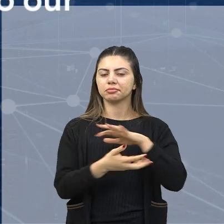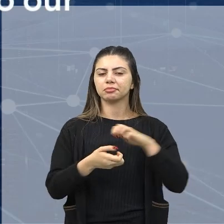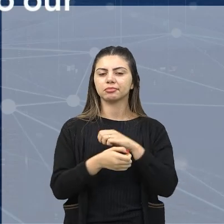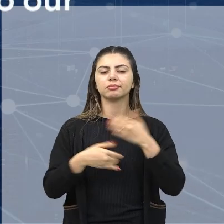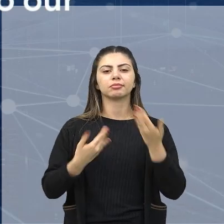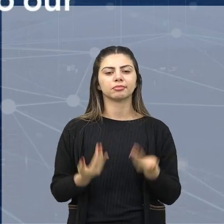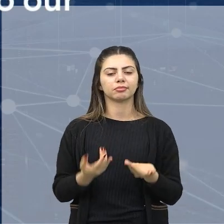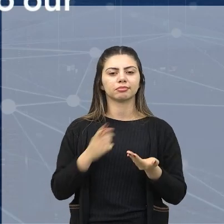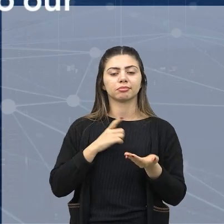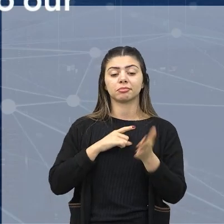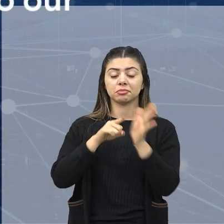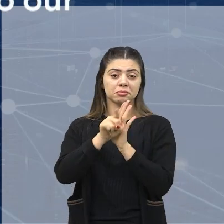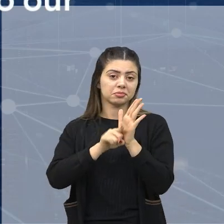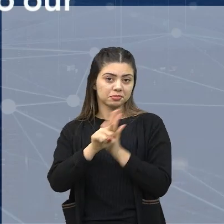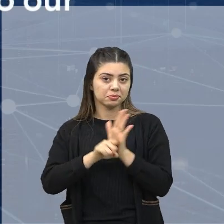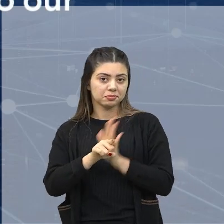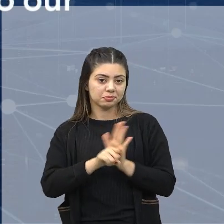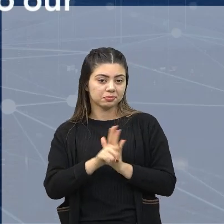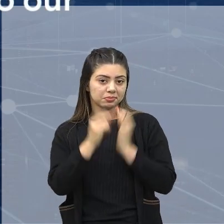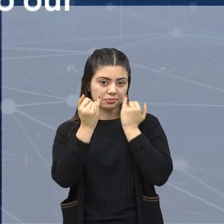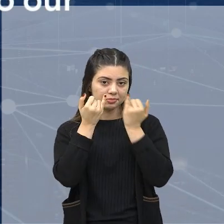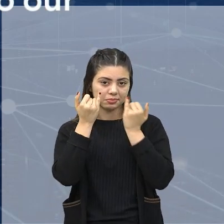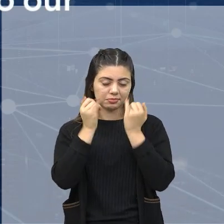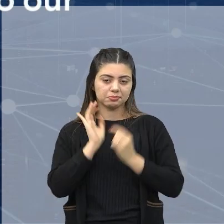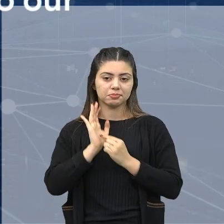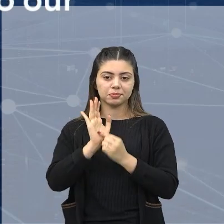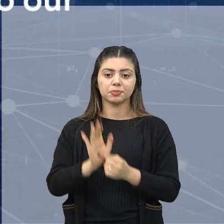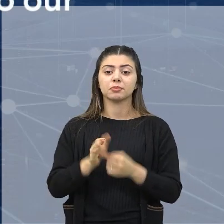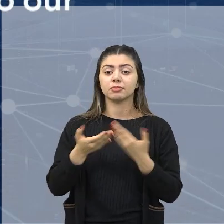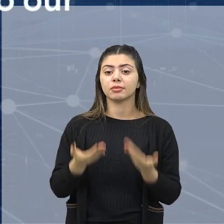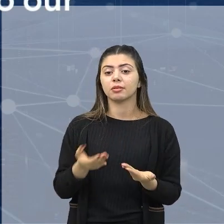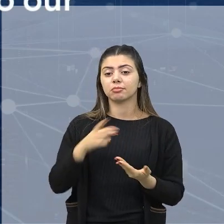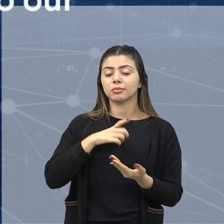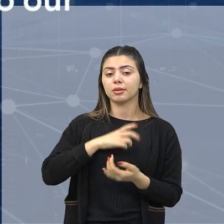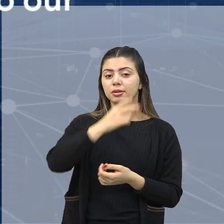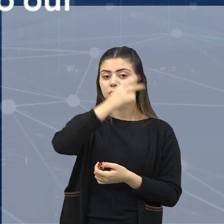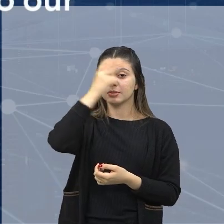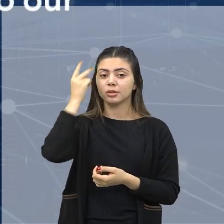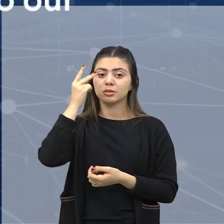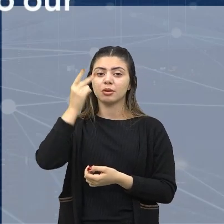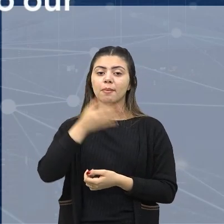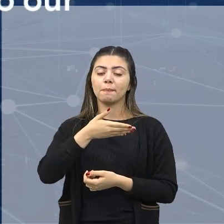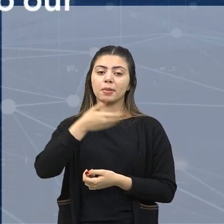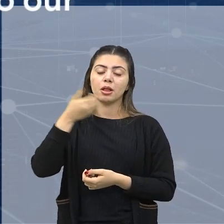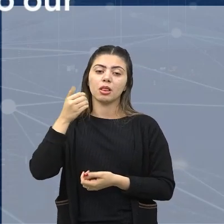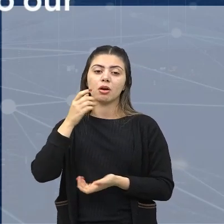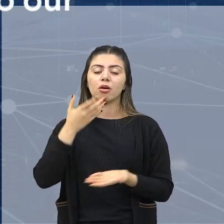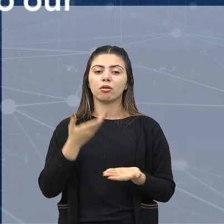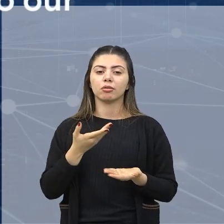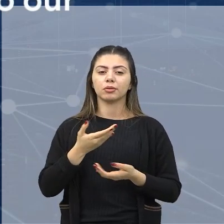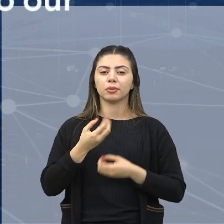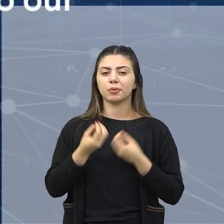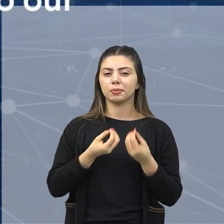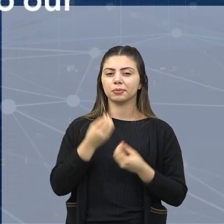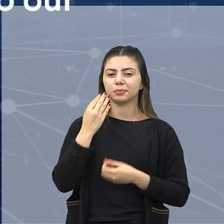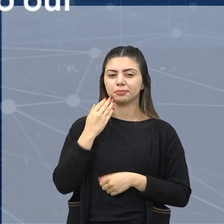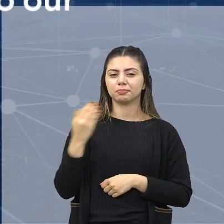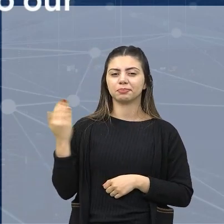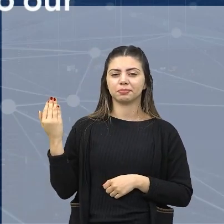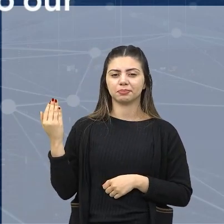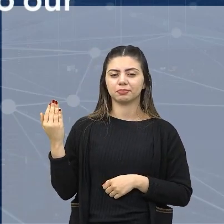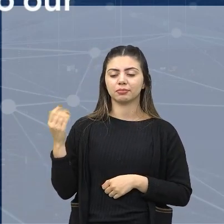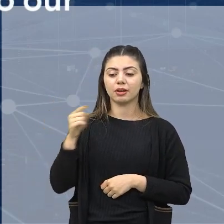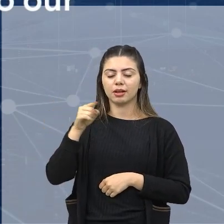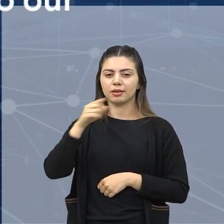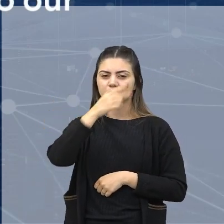gente? E que muita gente vai preferir fresh vegetables in cities,